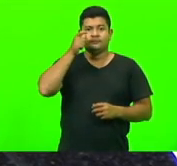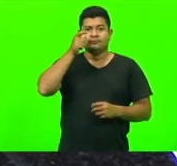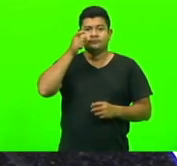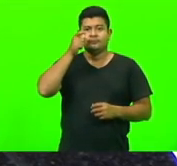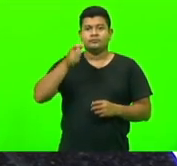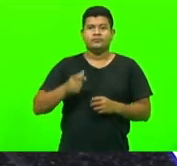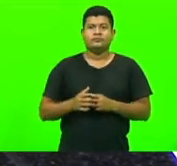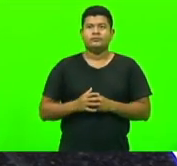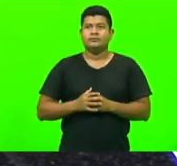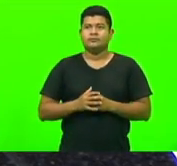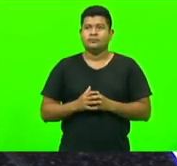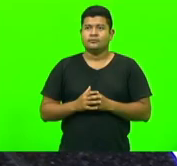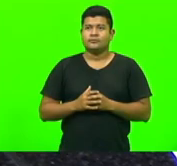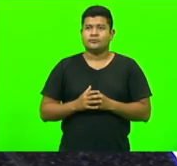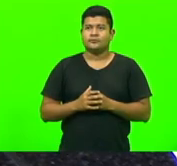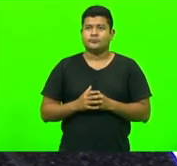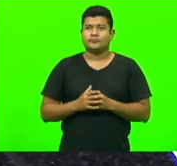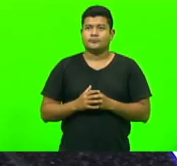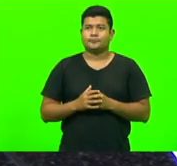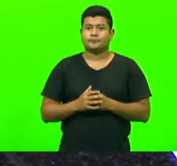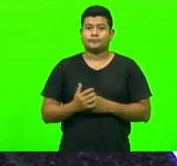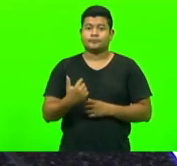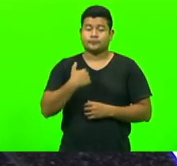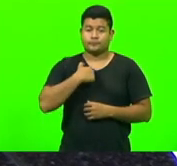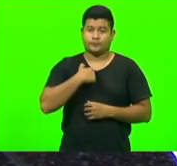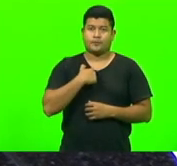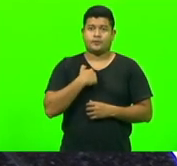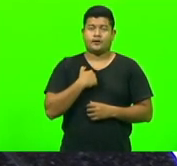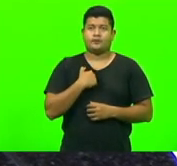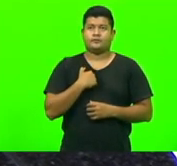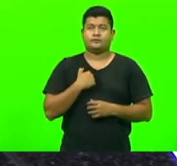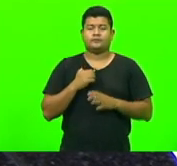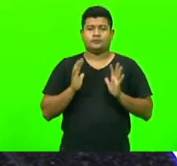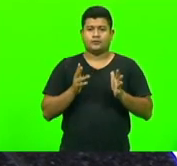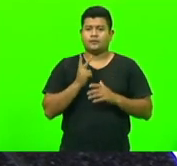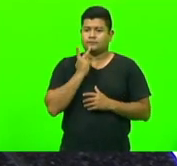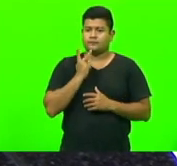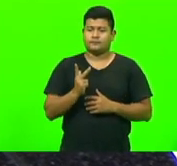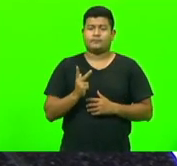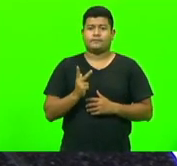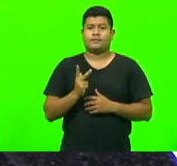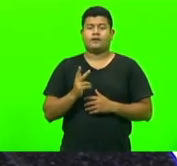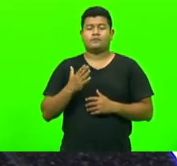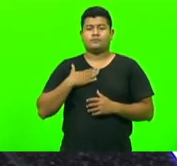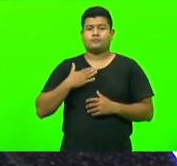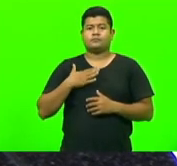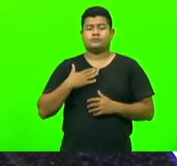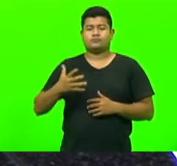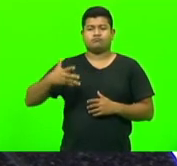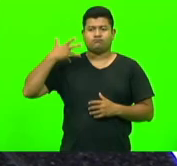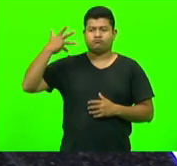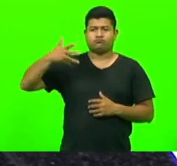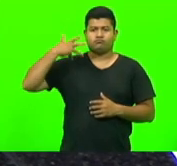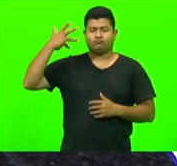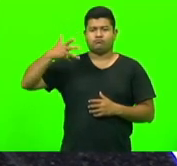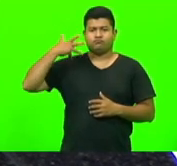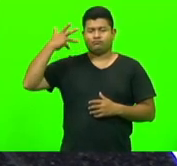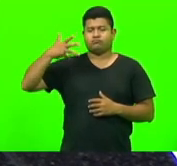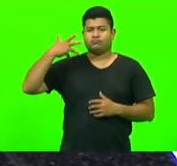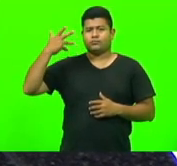forma. Eu tenho dito, nas minhas falas, quando cobrado deste